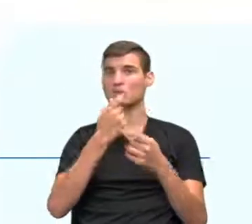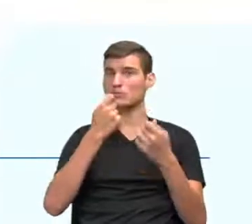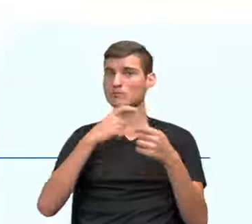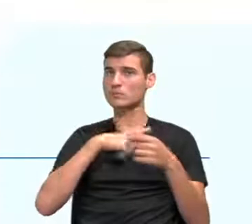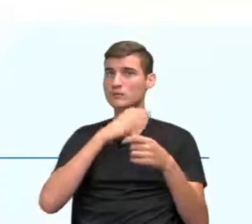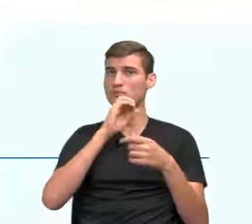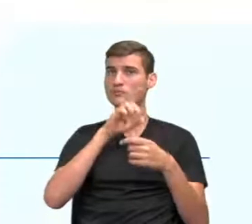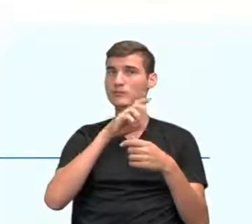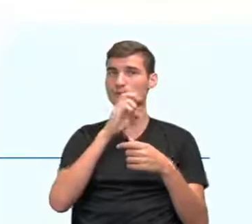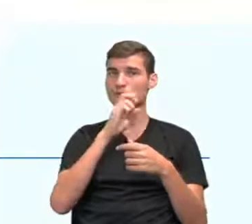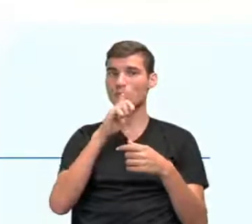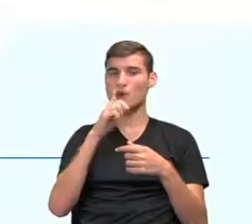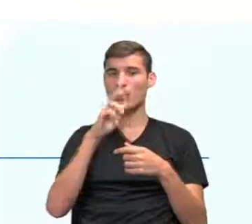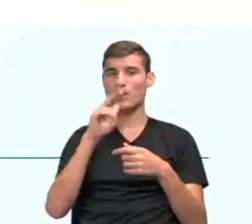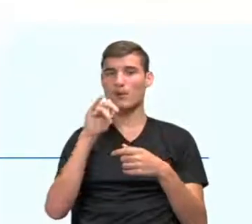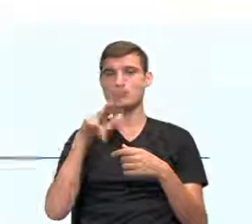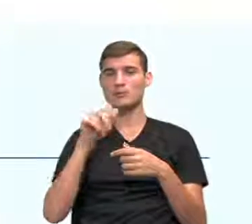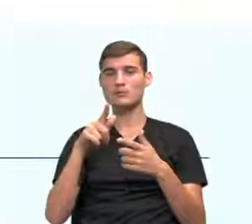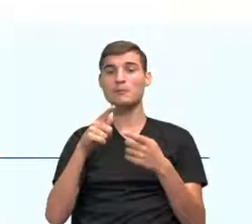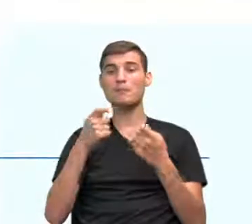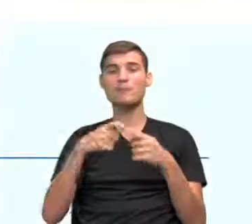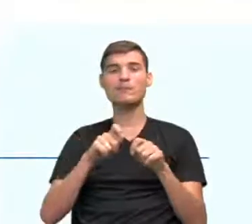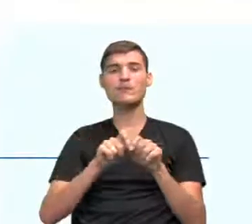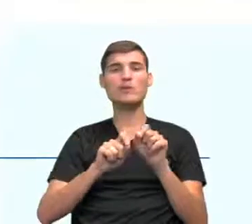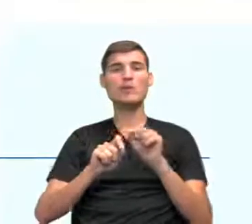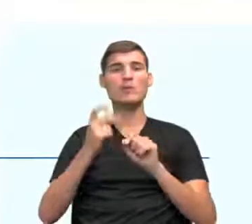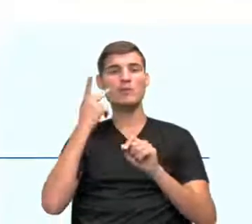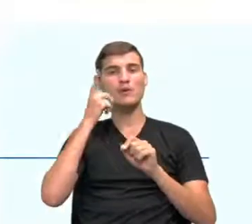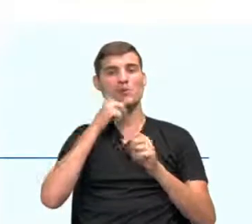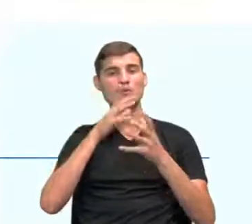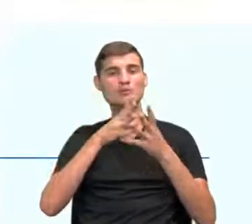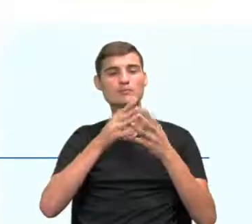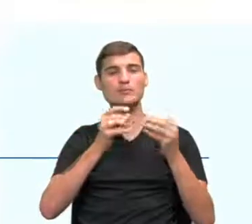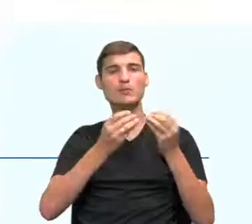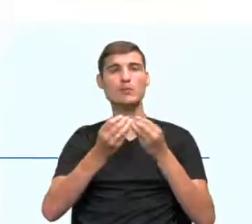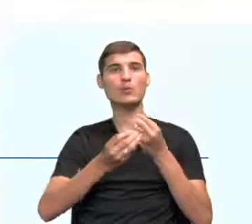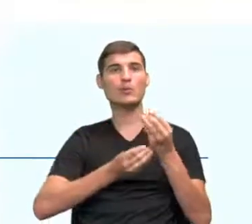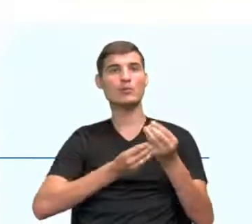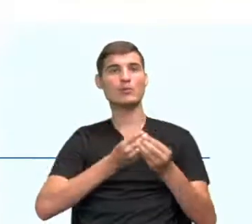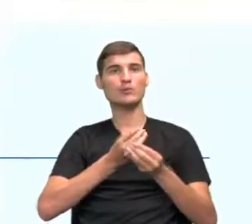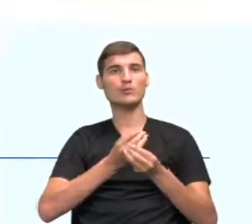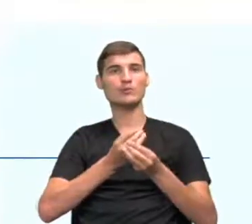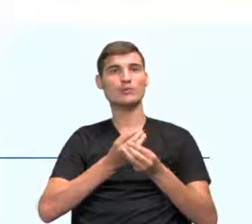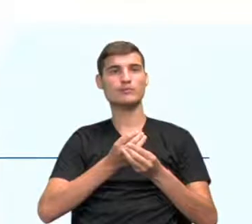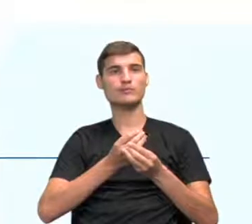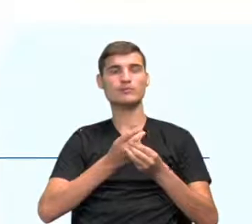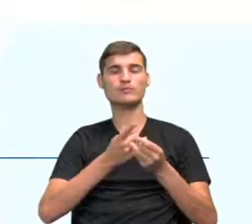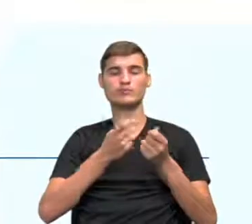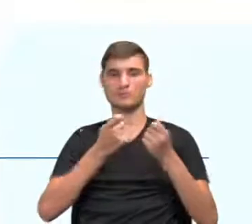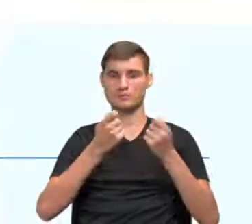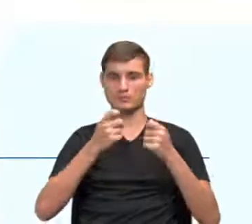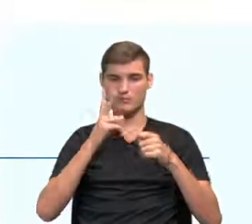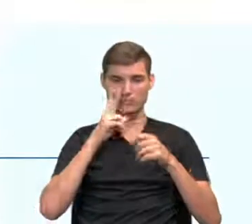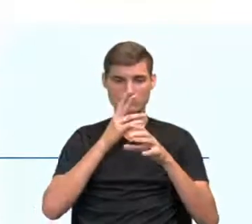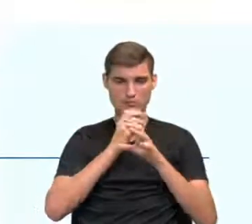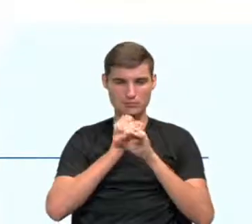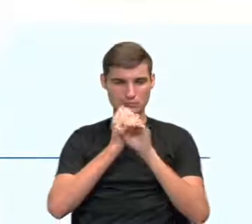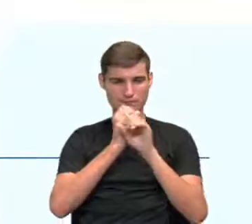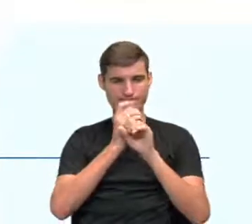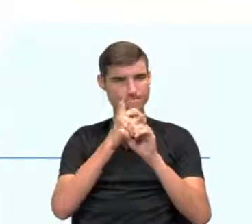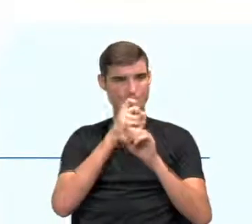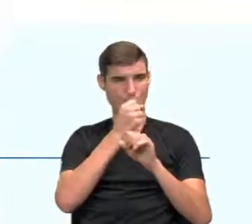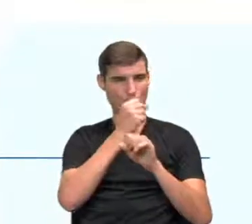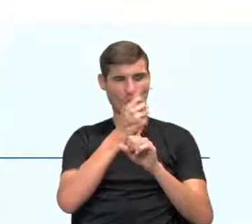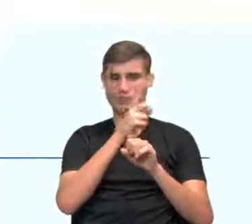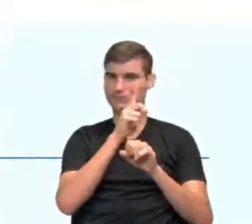de 0,5 graus. O que você tem que fazer para atender essa resolução de 0,5 graus? Fazendo os cálculos, você vai ver que precisa de 12